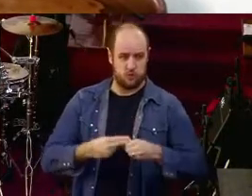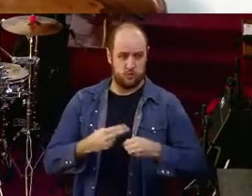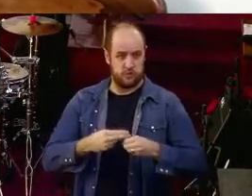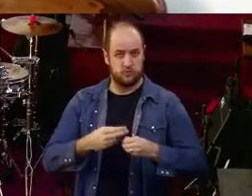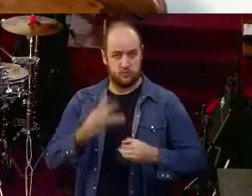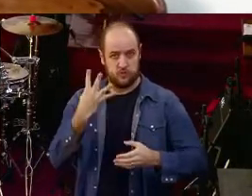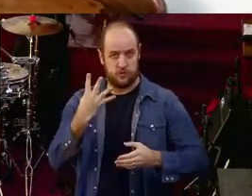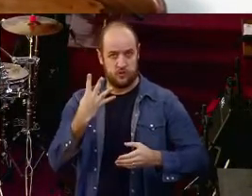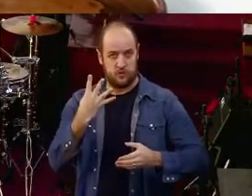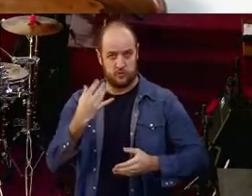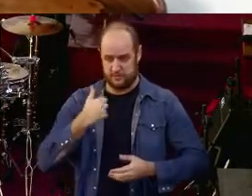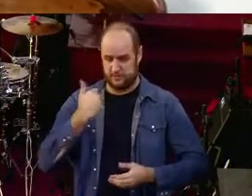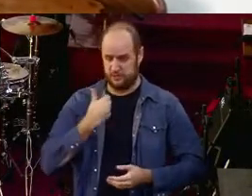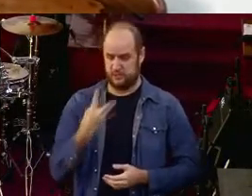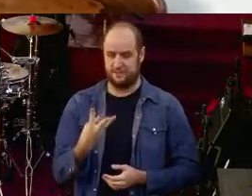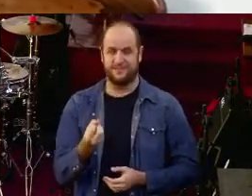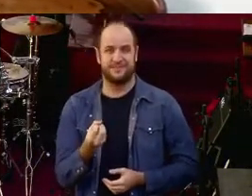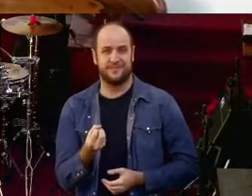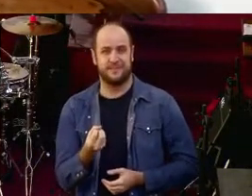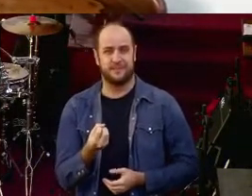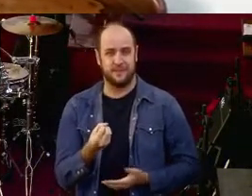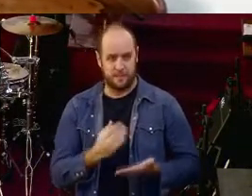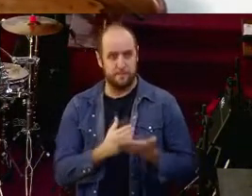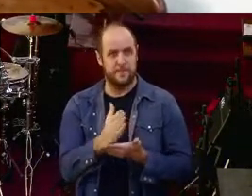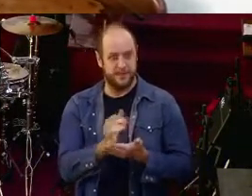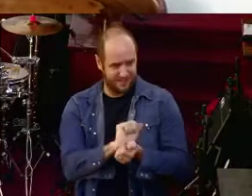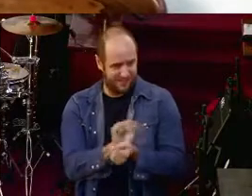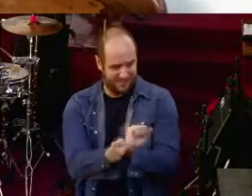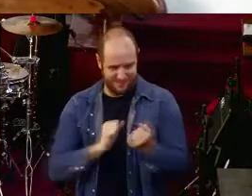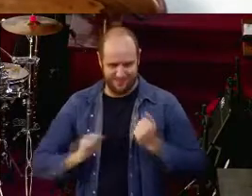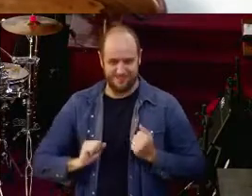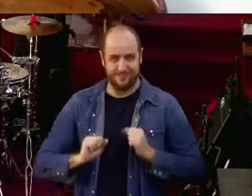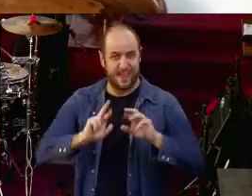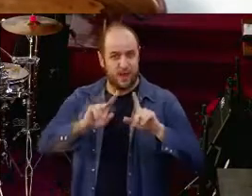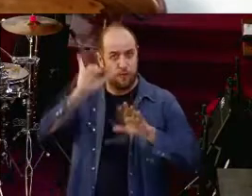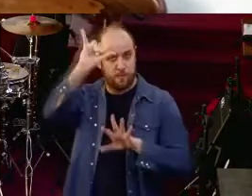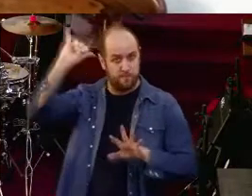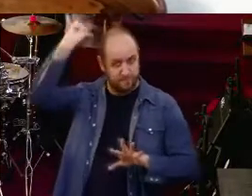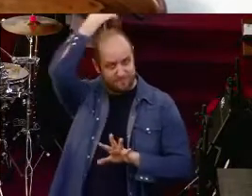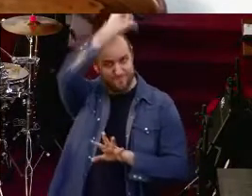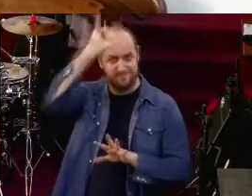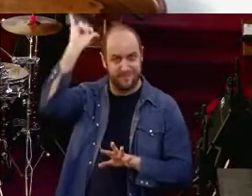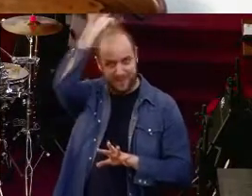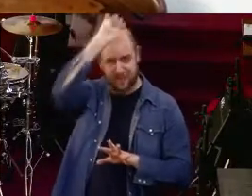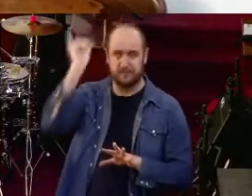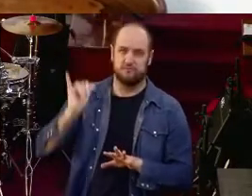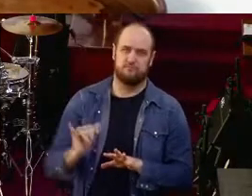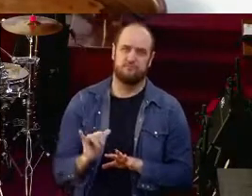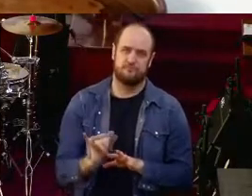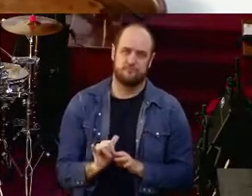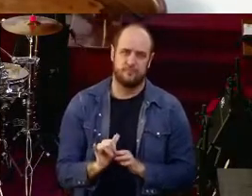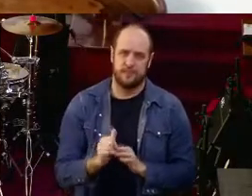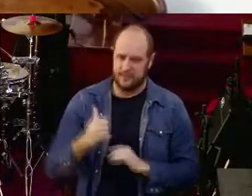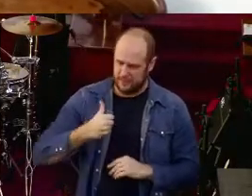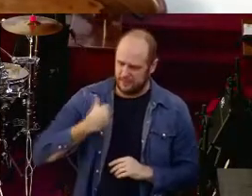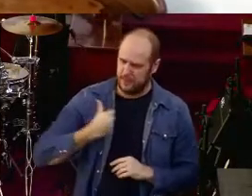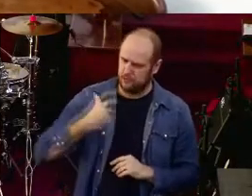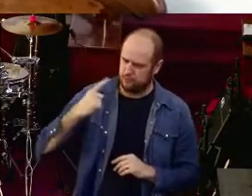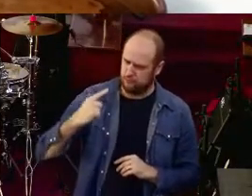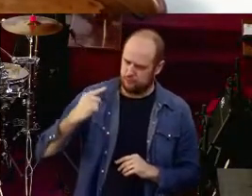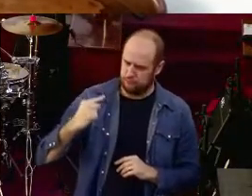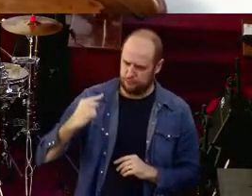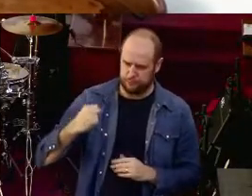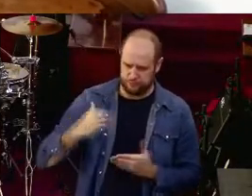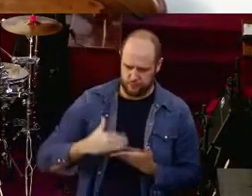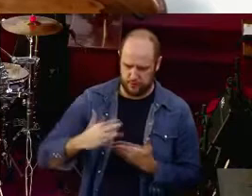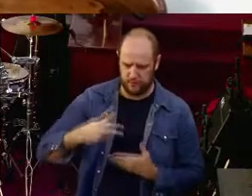que quando eles completavam 30 anos, eles passavam por essa unção. Depois, com o passar do tempo, essa idade foi diminuindo, passou para